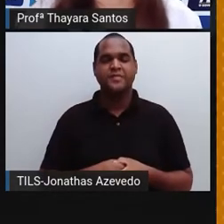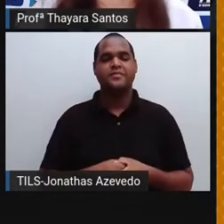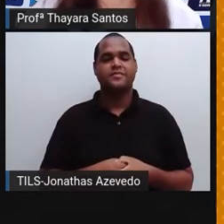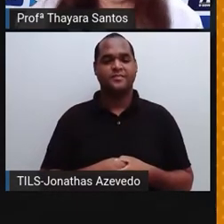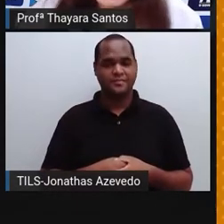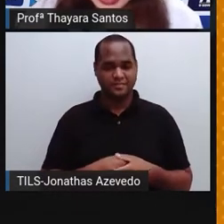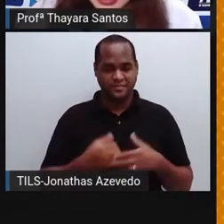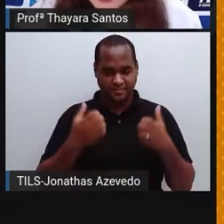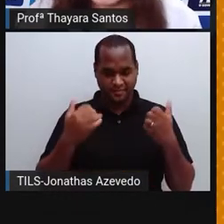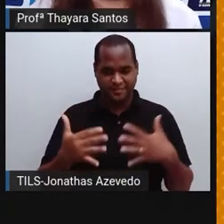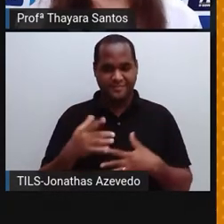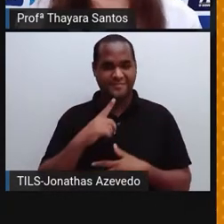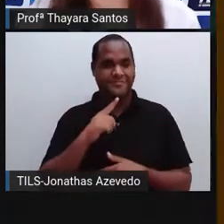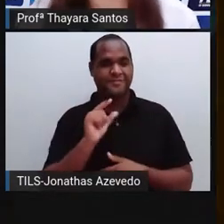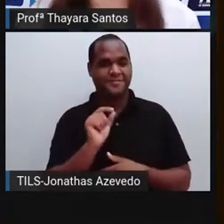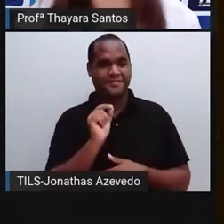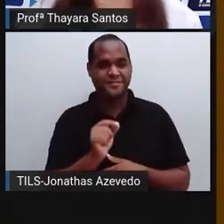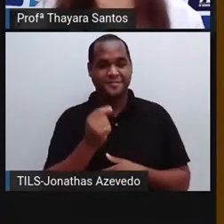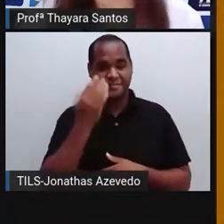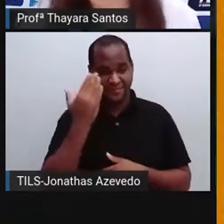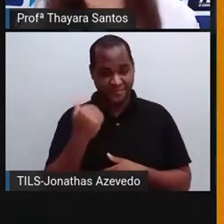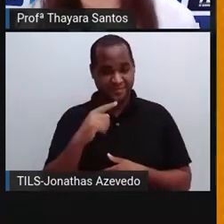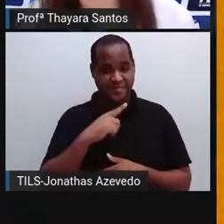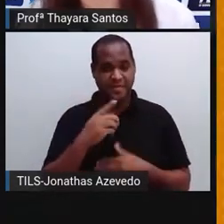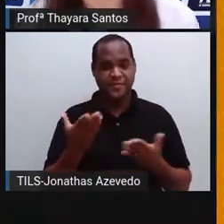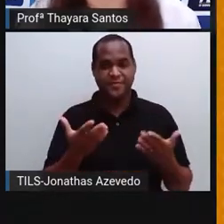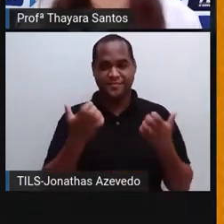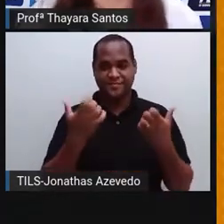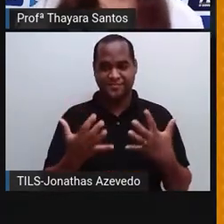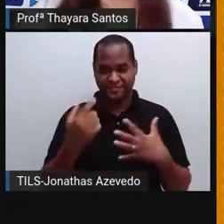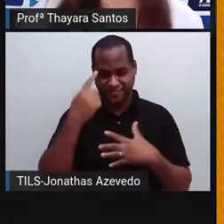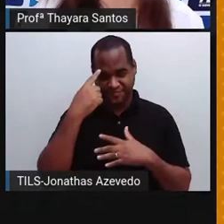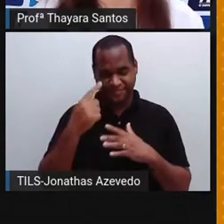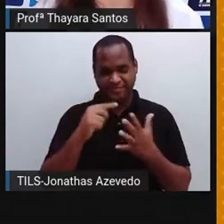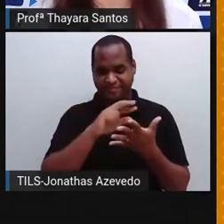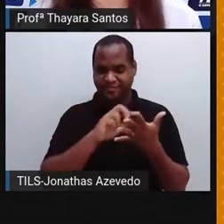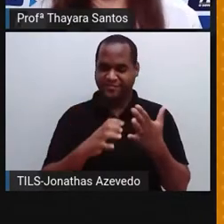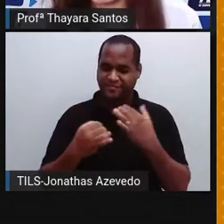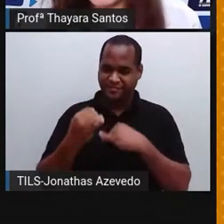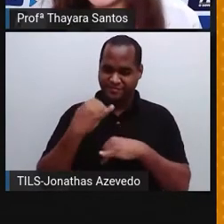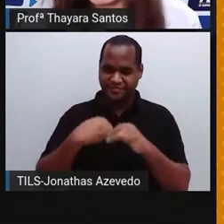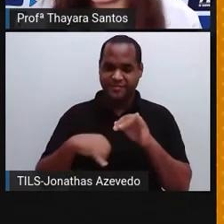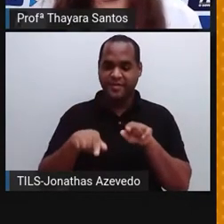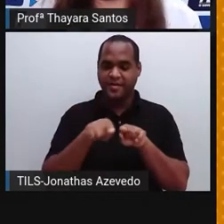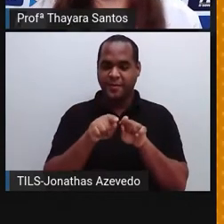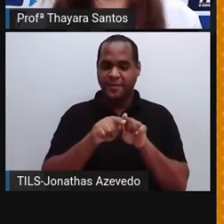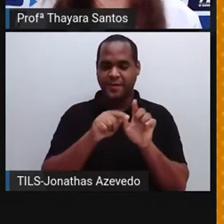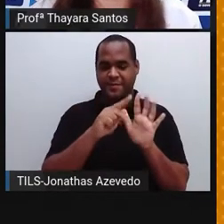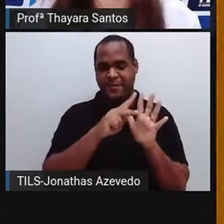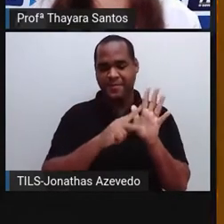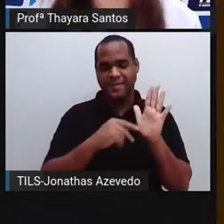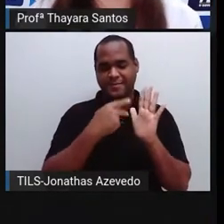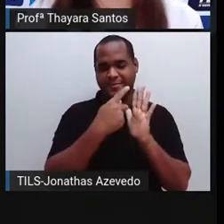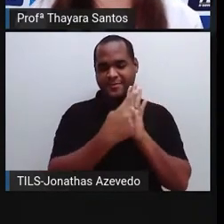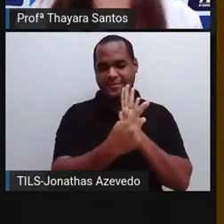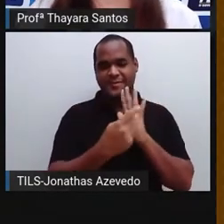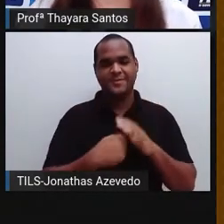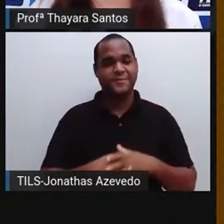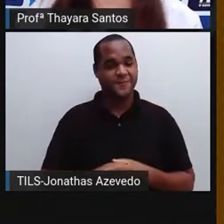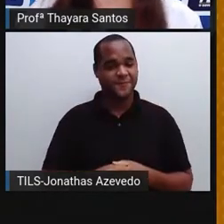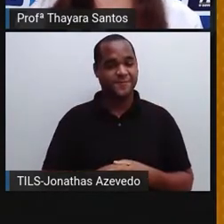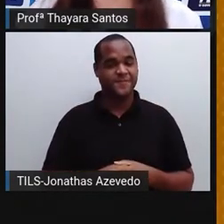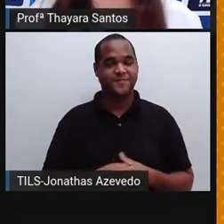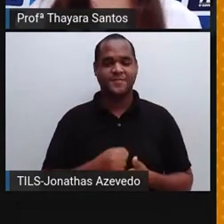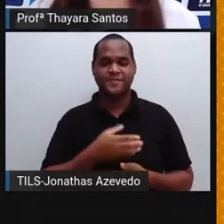E, como a gente já sabe, hoje a gente vai falar sobre os elementos químicos e a tabela periódica. E